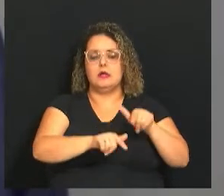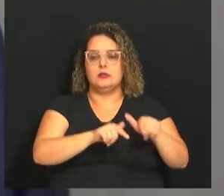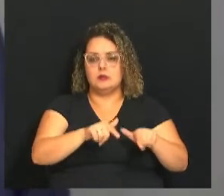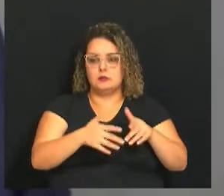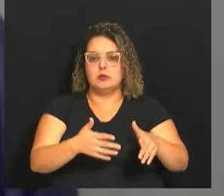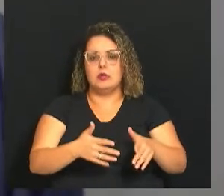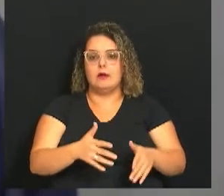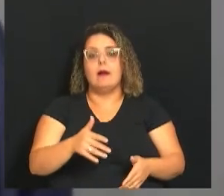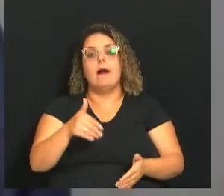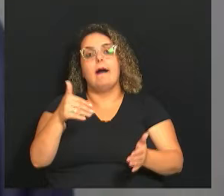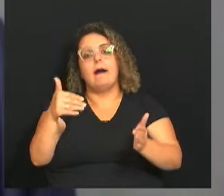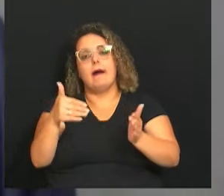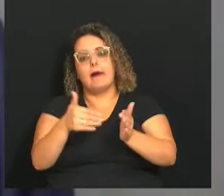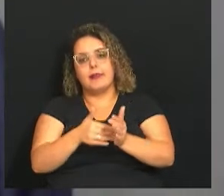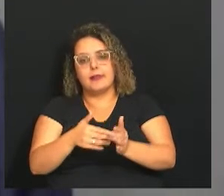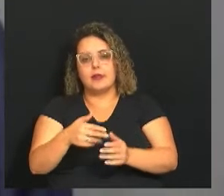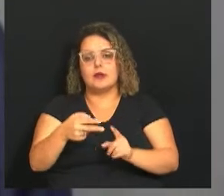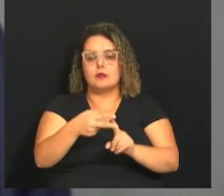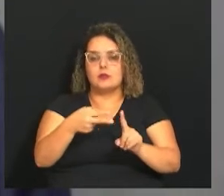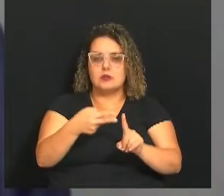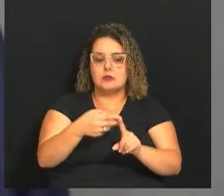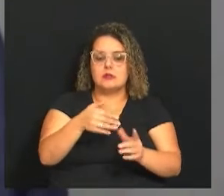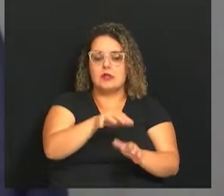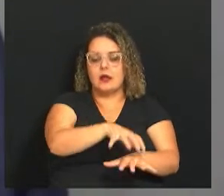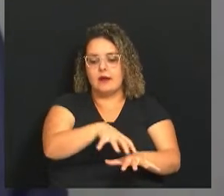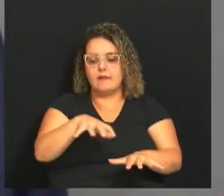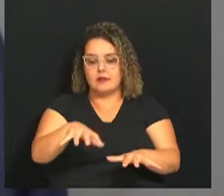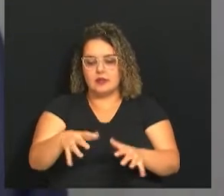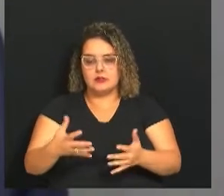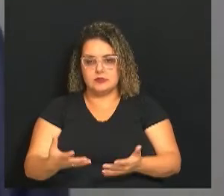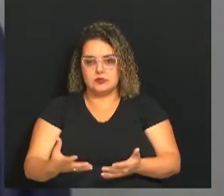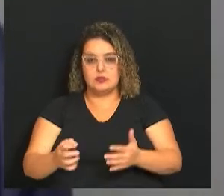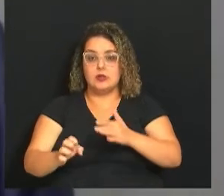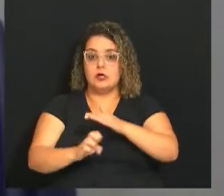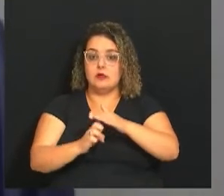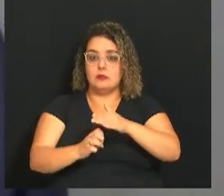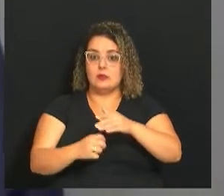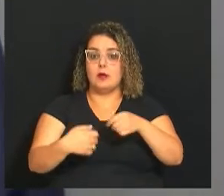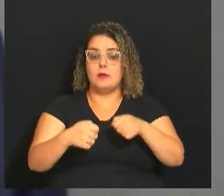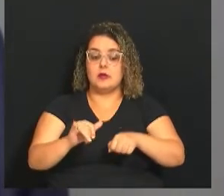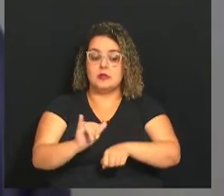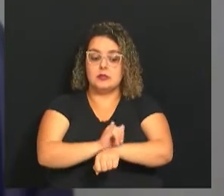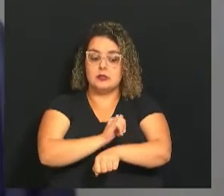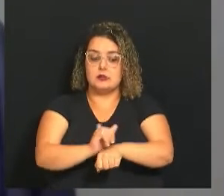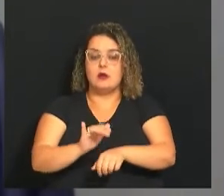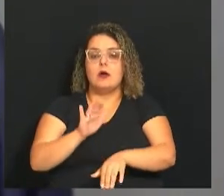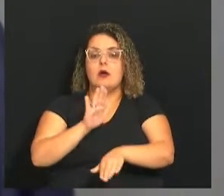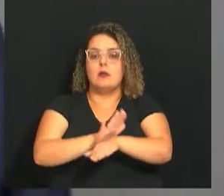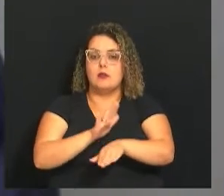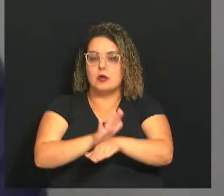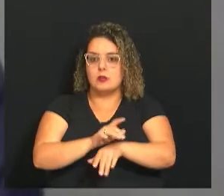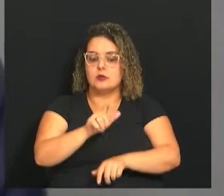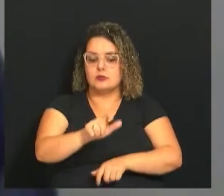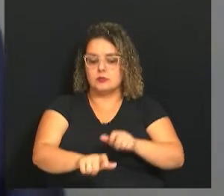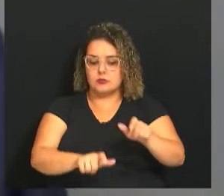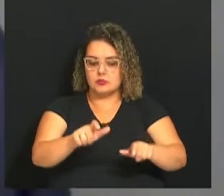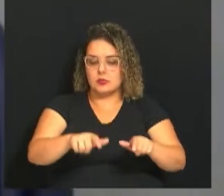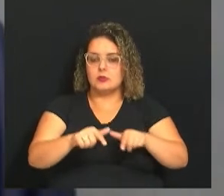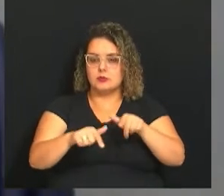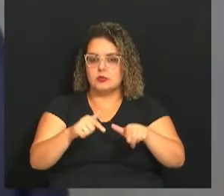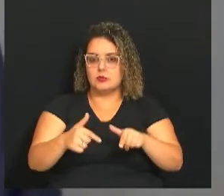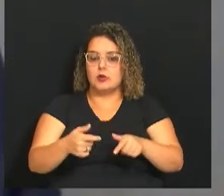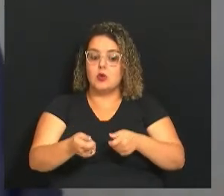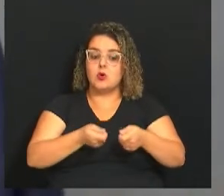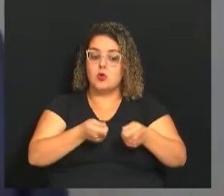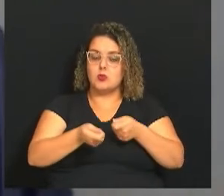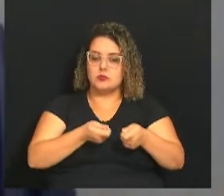afastamento. Então, nesse período, a empresa precisa ter os mecanismos internos para auxiliar o funcionário no trabalho, controlar se ele